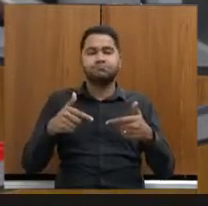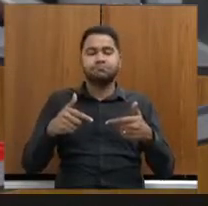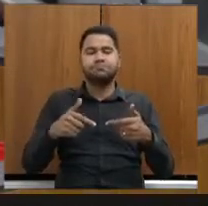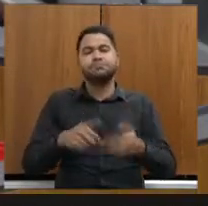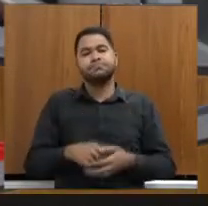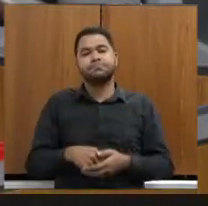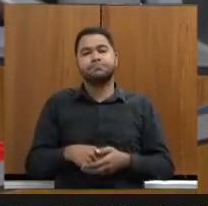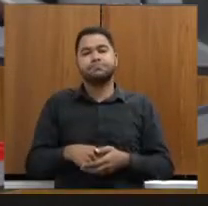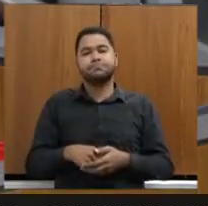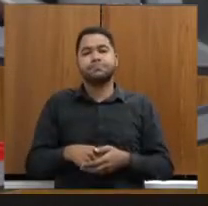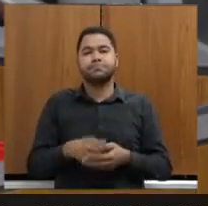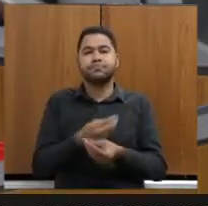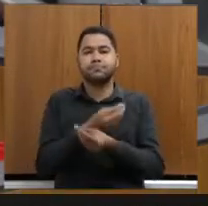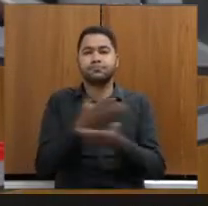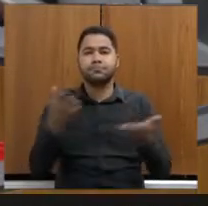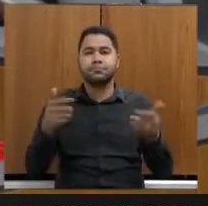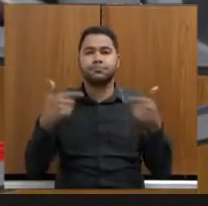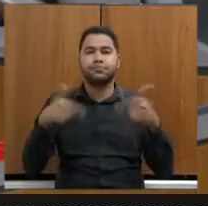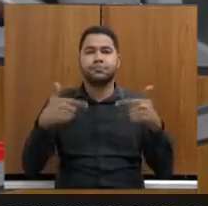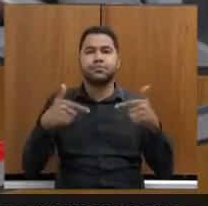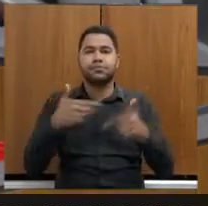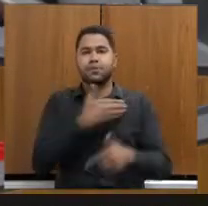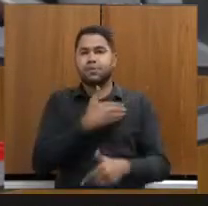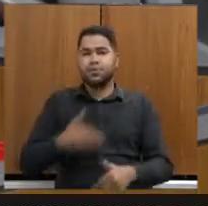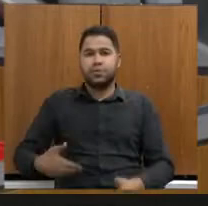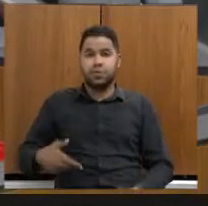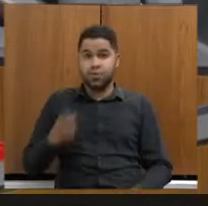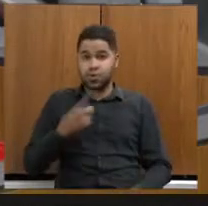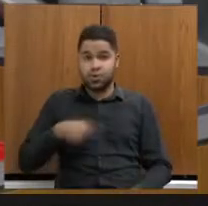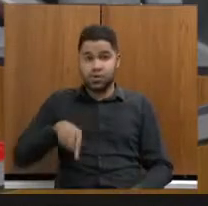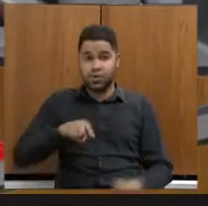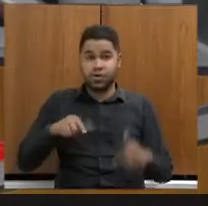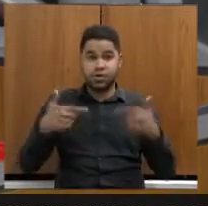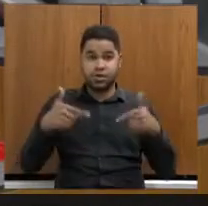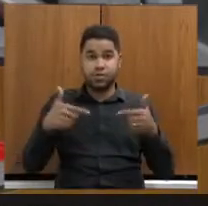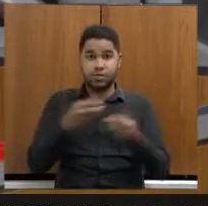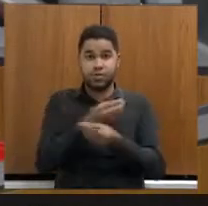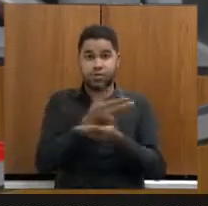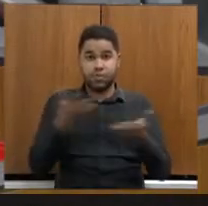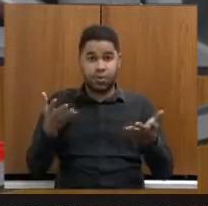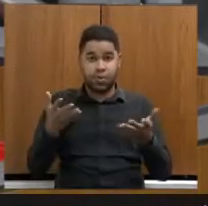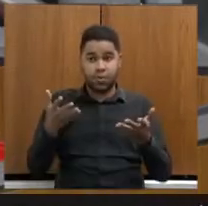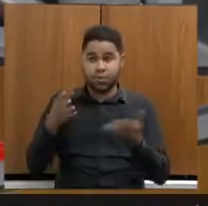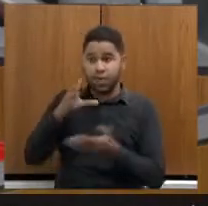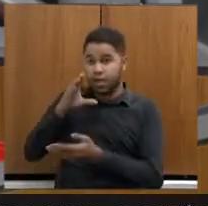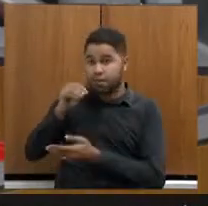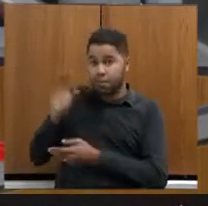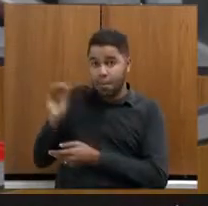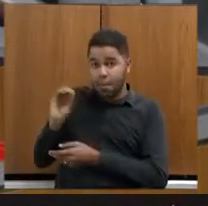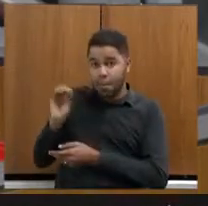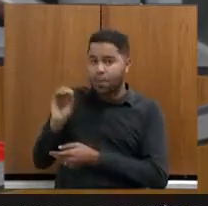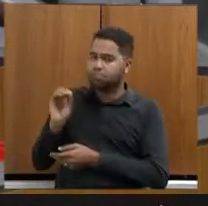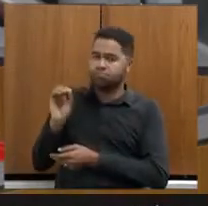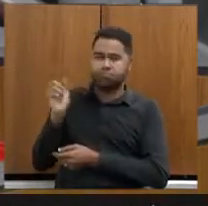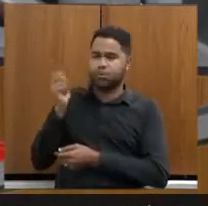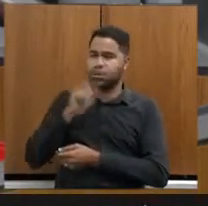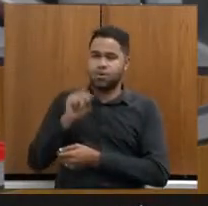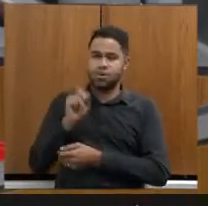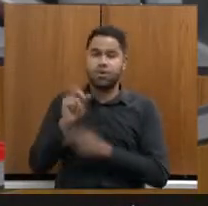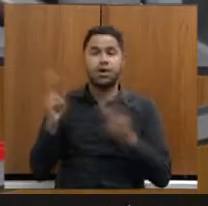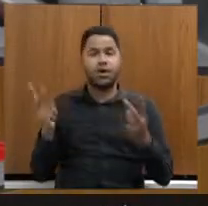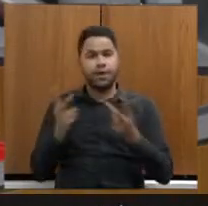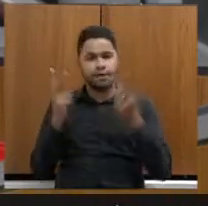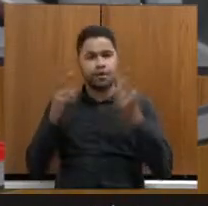na prestação do serviço público e a gente não faz serviço público sem os servidores e a valorização